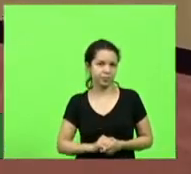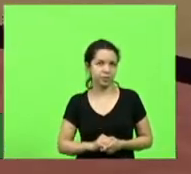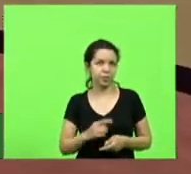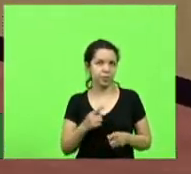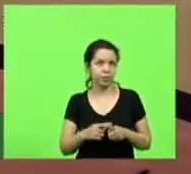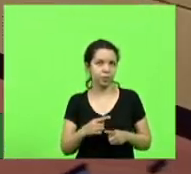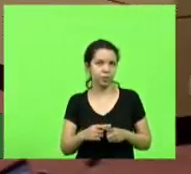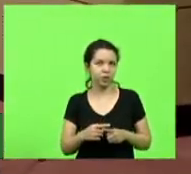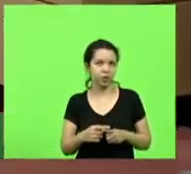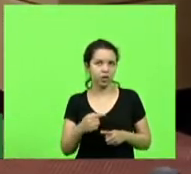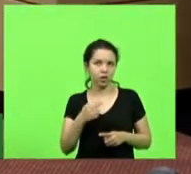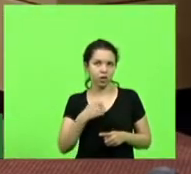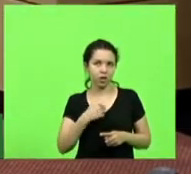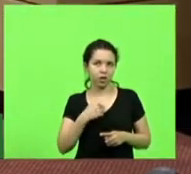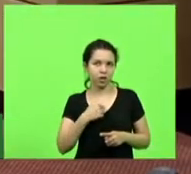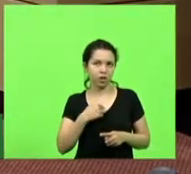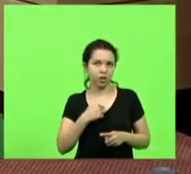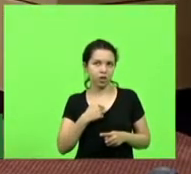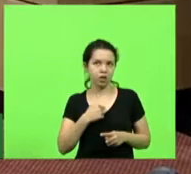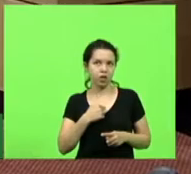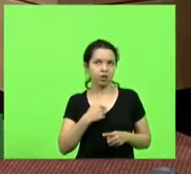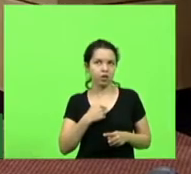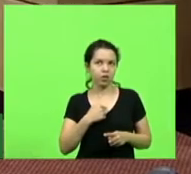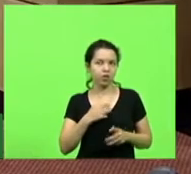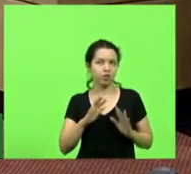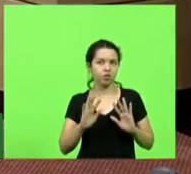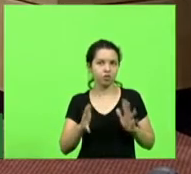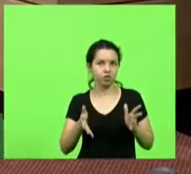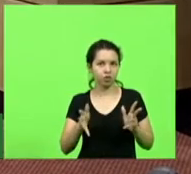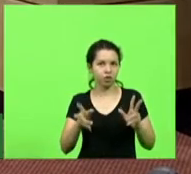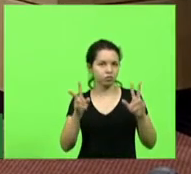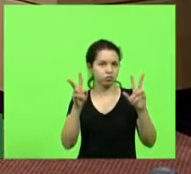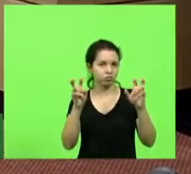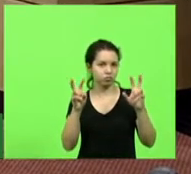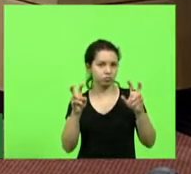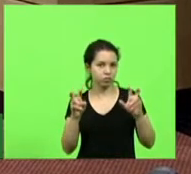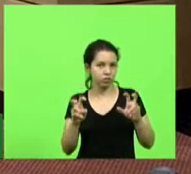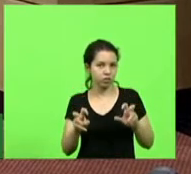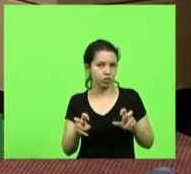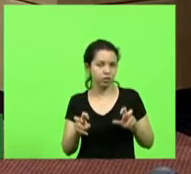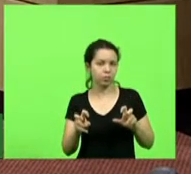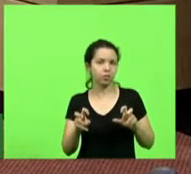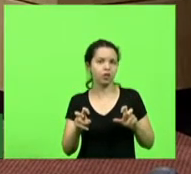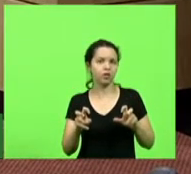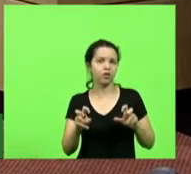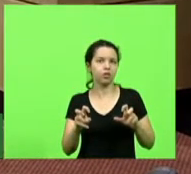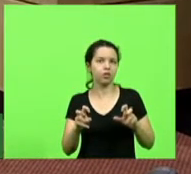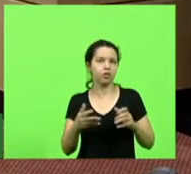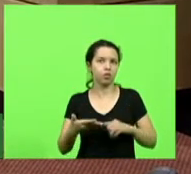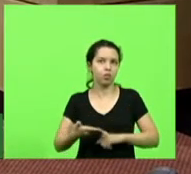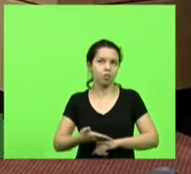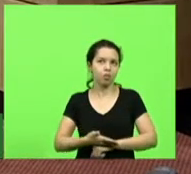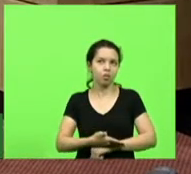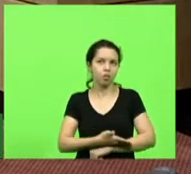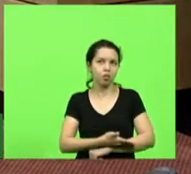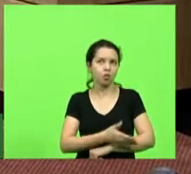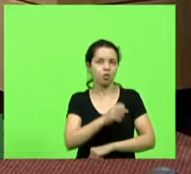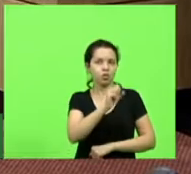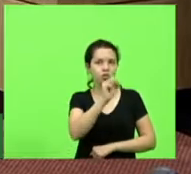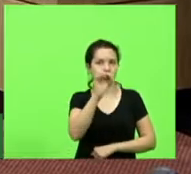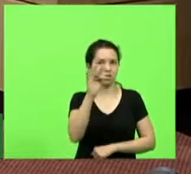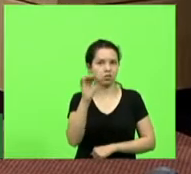tenho trazido essas questões do Porto de São Francisco desde 2019.